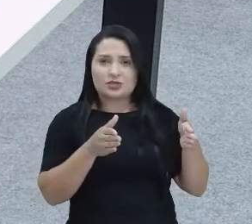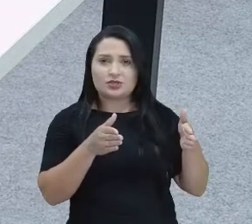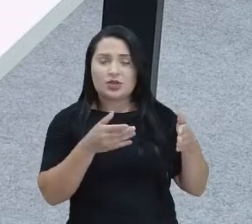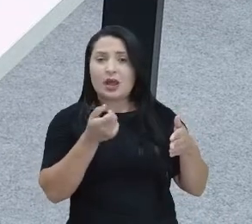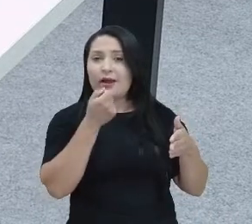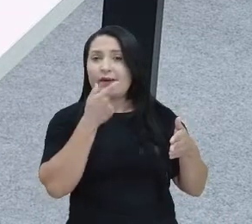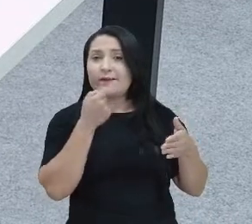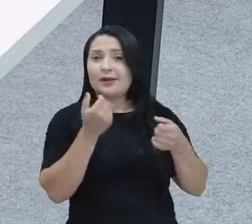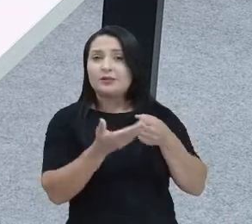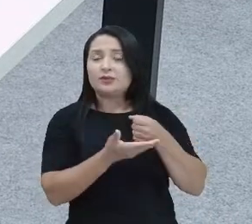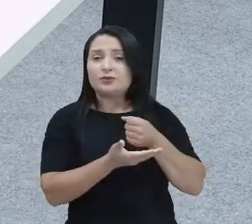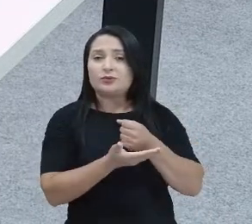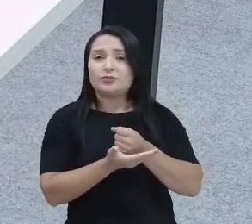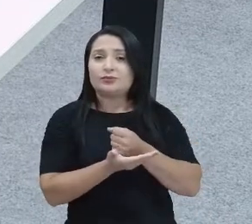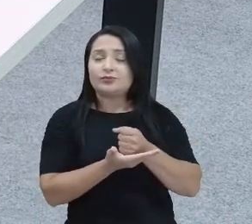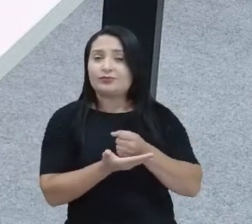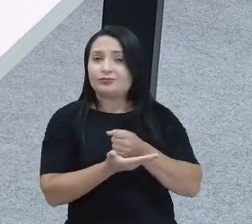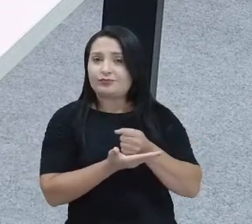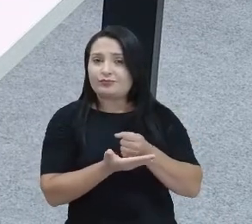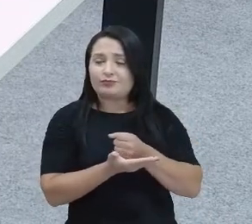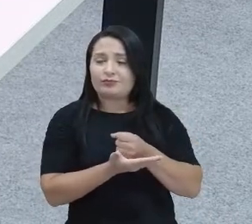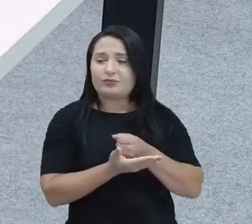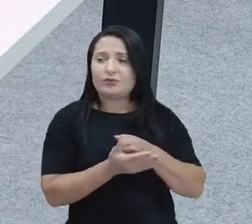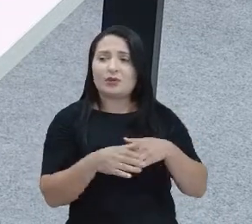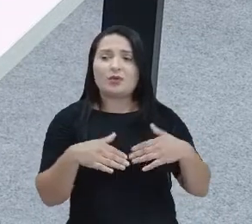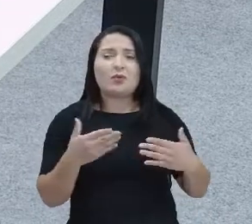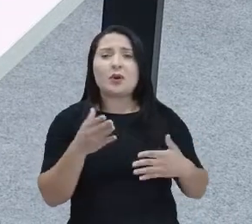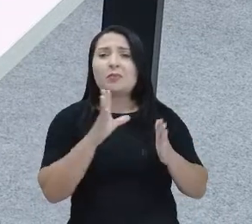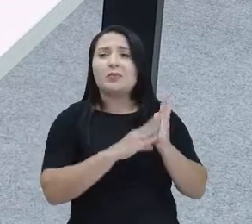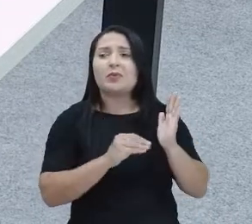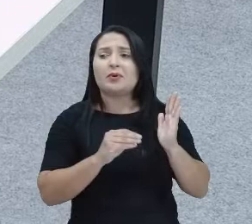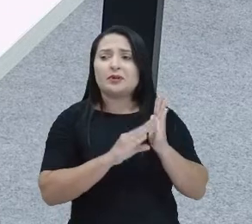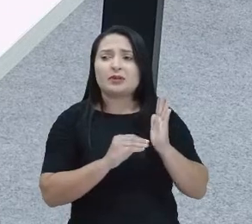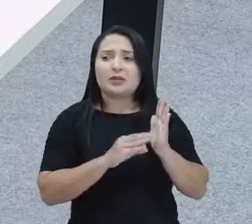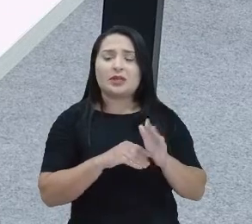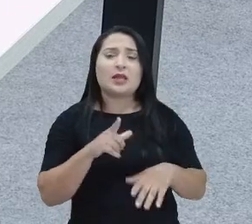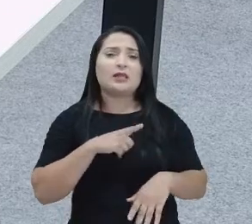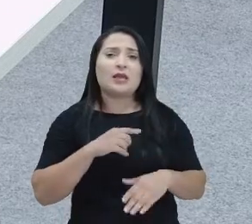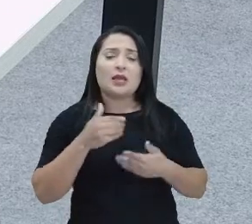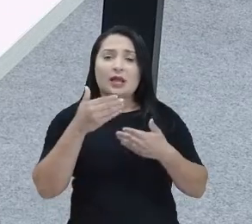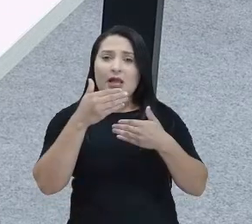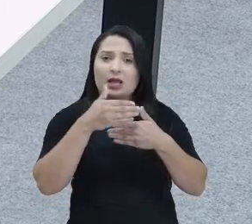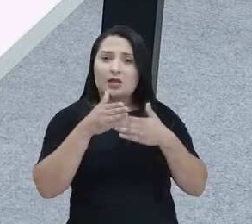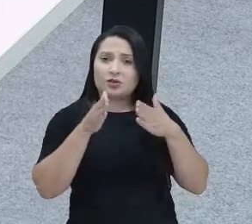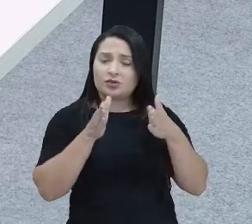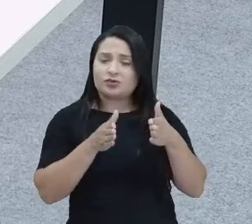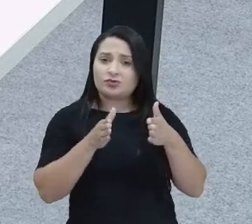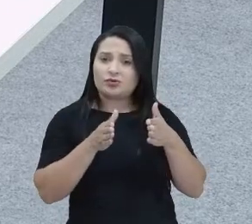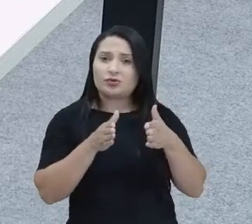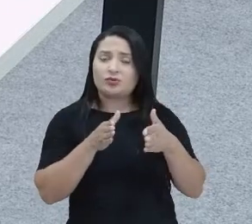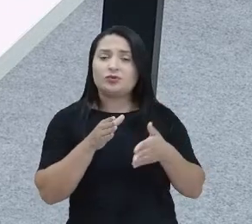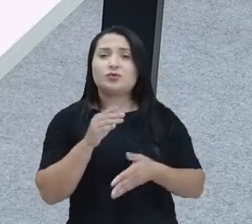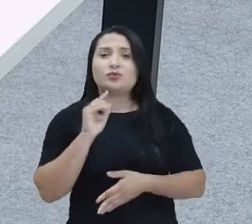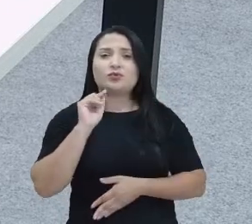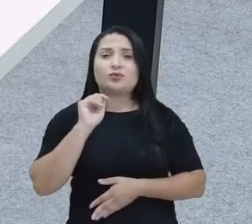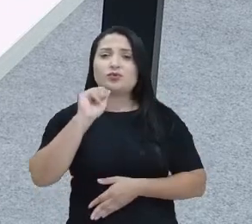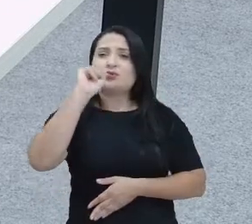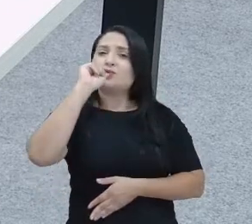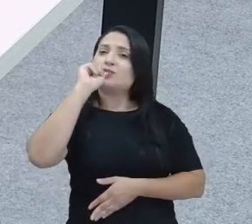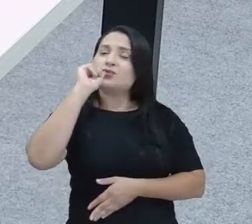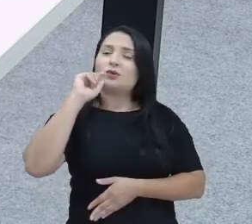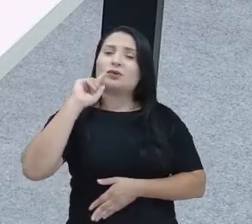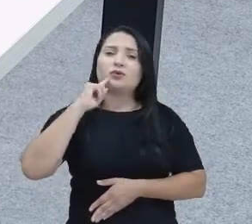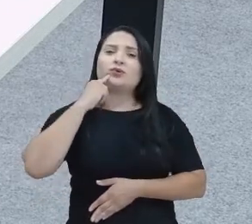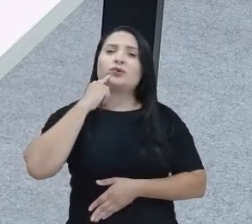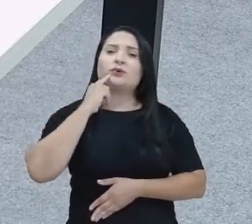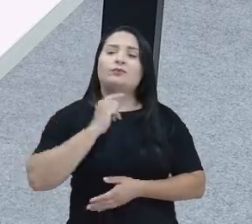efervescente. Ela tem que formato? Eu tenho uma caixinha de suco aqui também. Qual é o